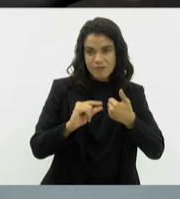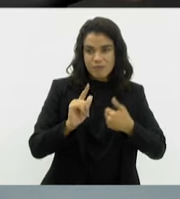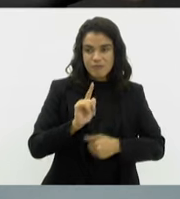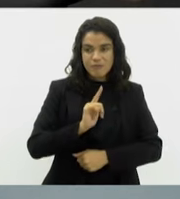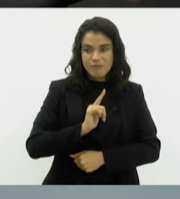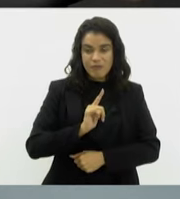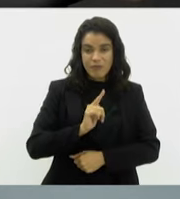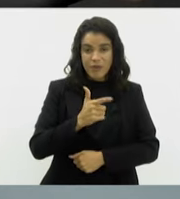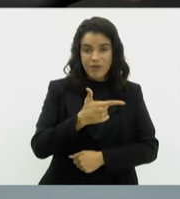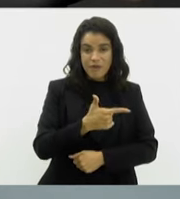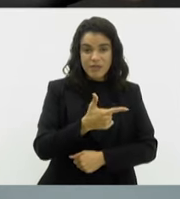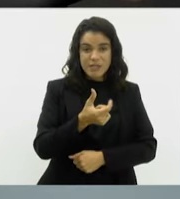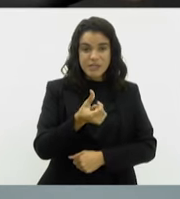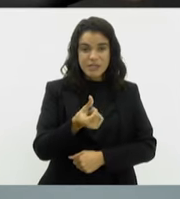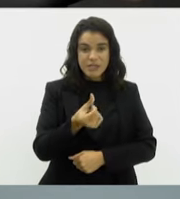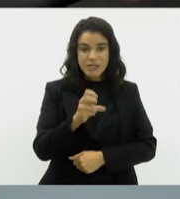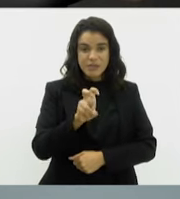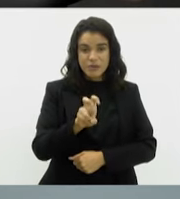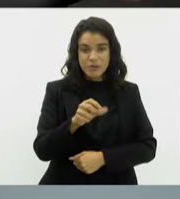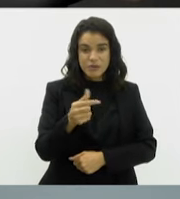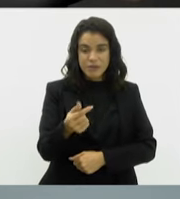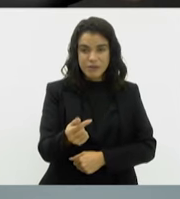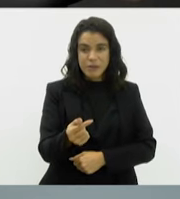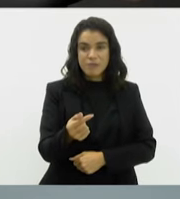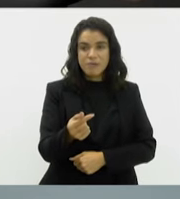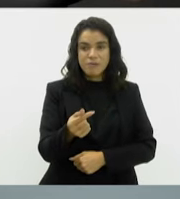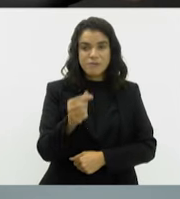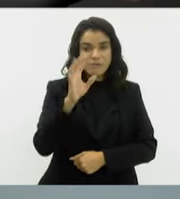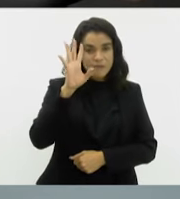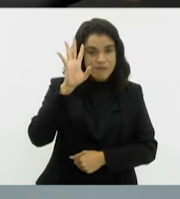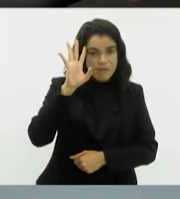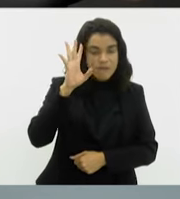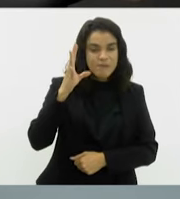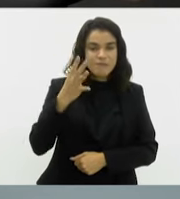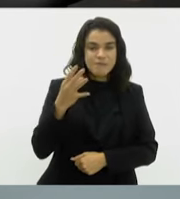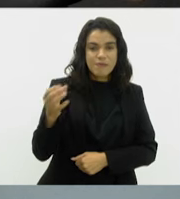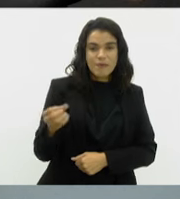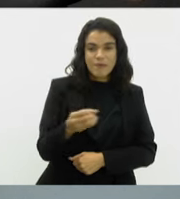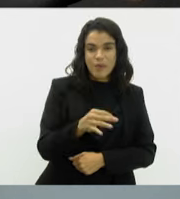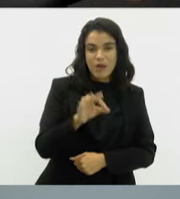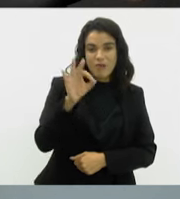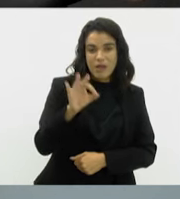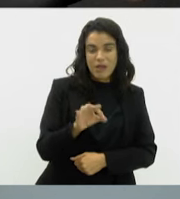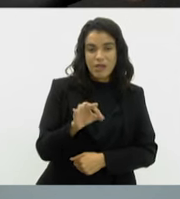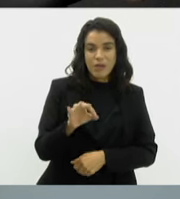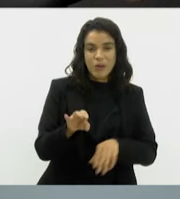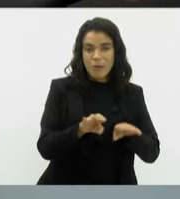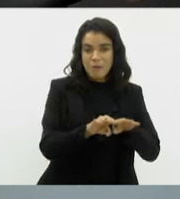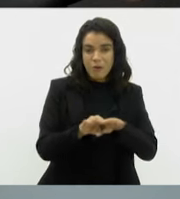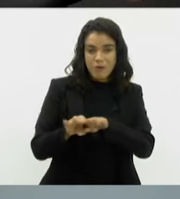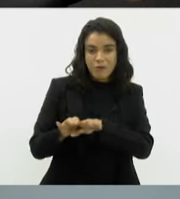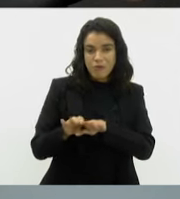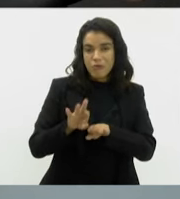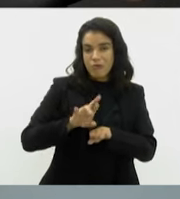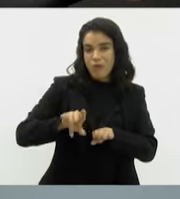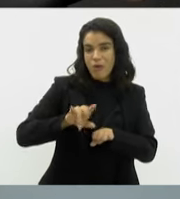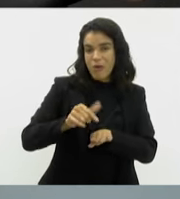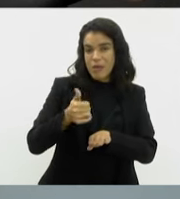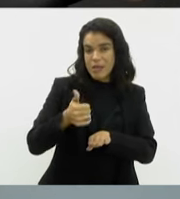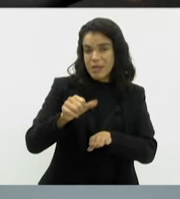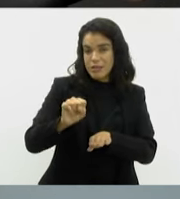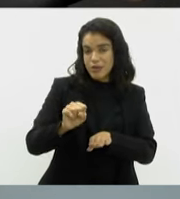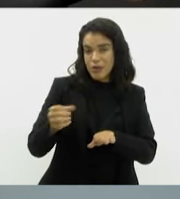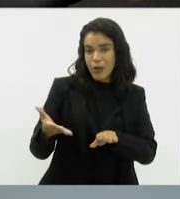da 2657, que definiu a nova alíquota modal, que não é mais 18 e passou a ser